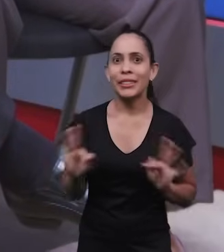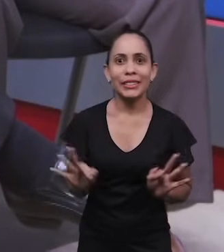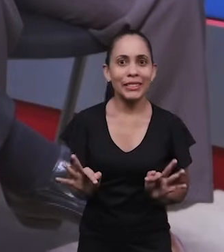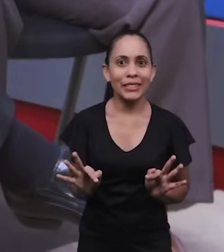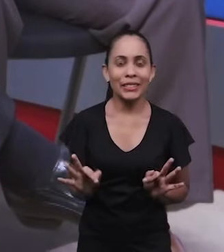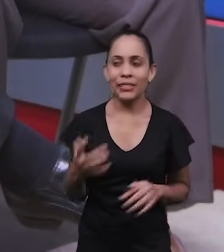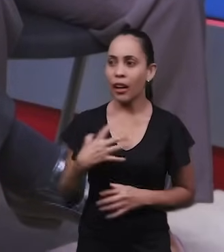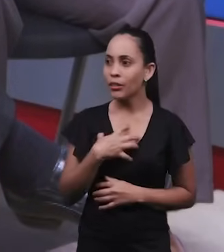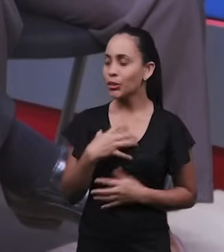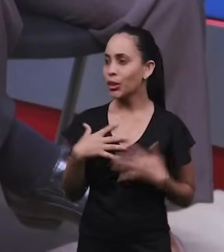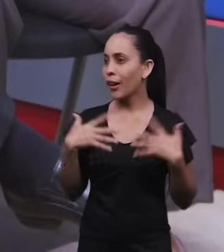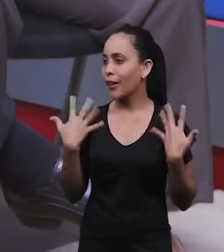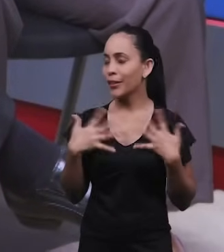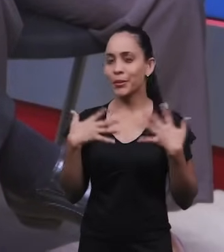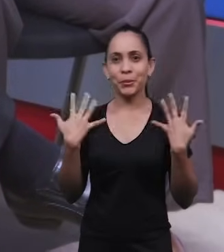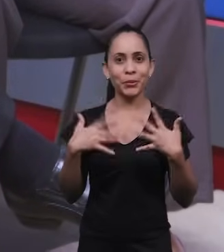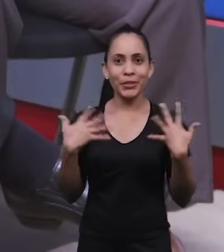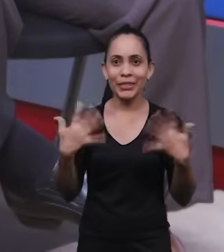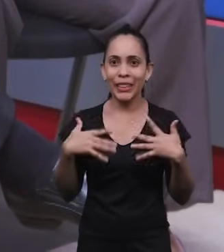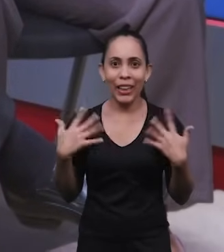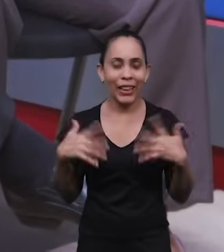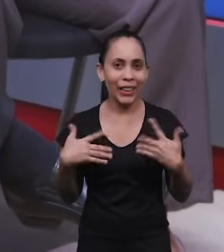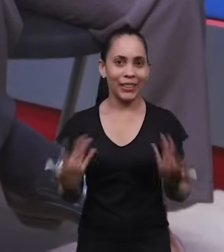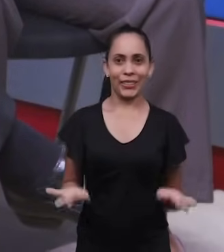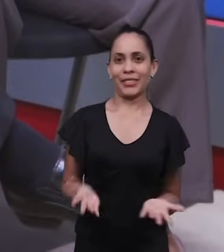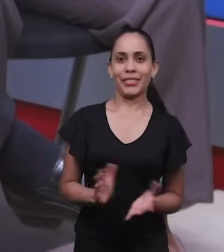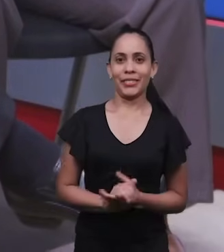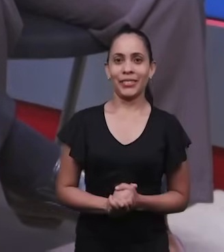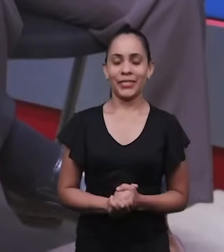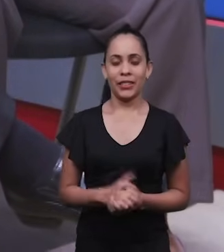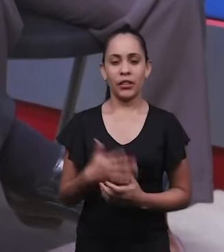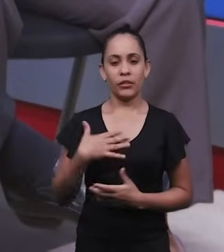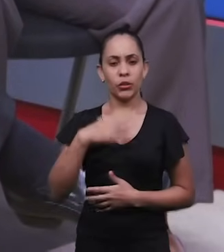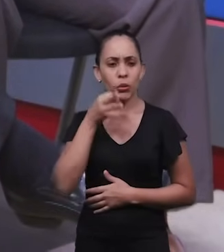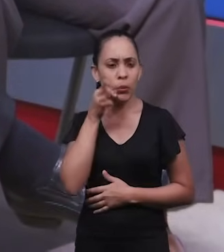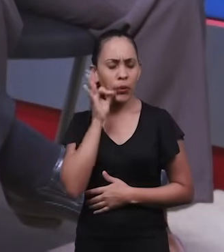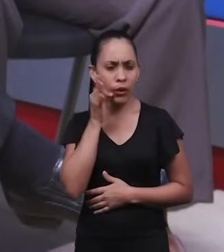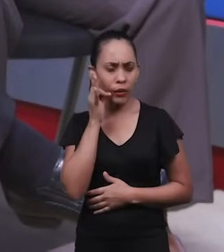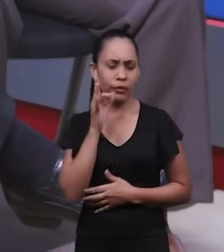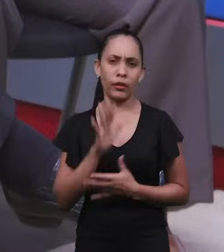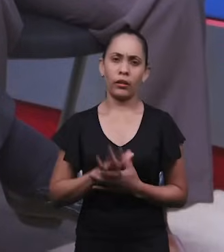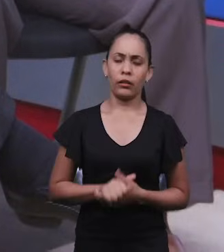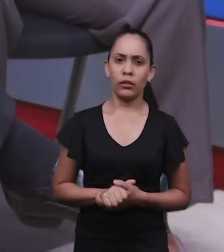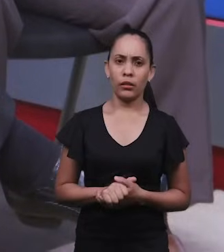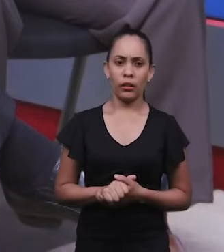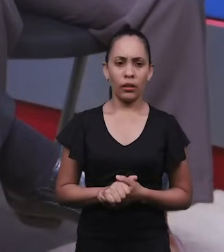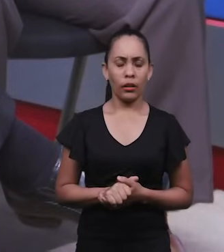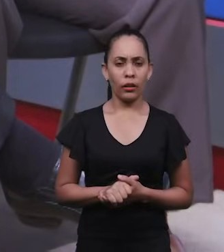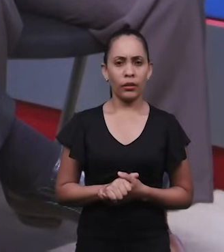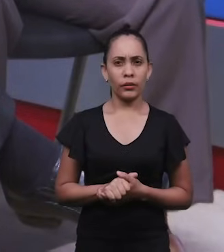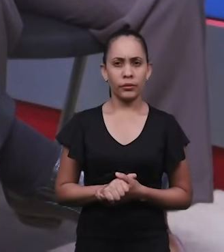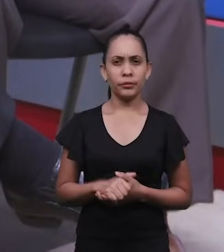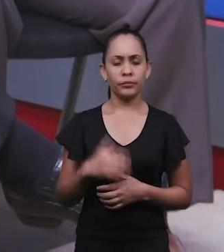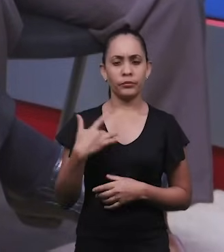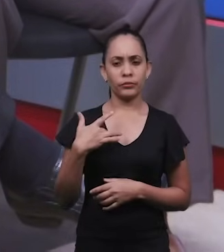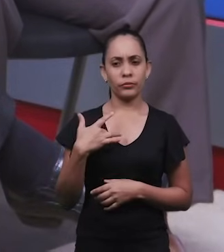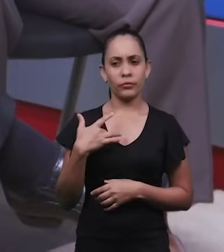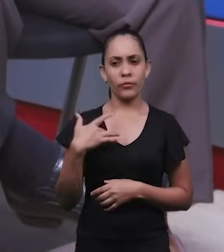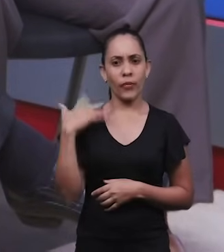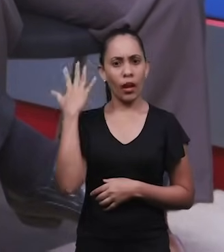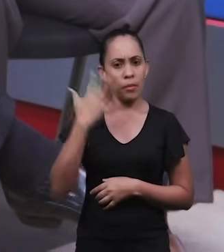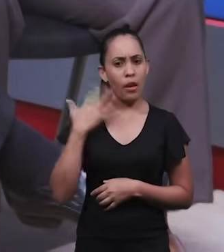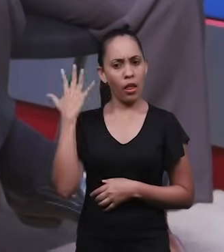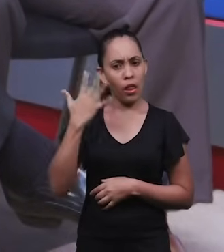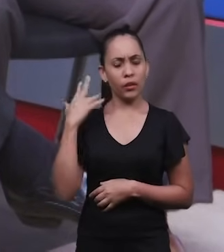ali. Eu não me aguentava de felicidade. E eu tomei o café, assisti, ele chamou de